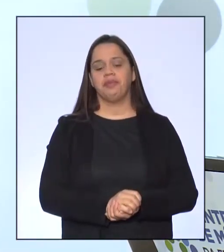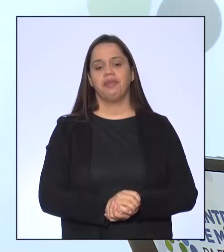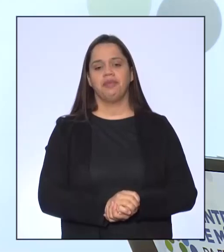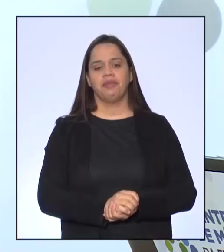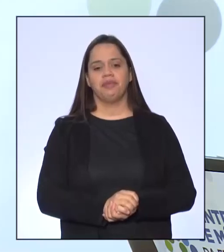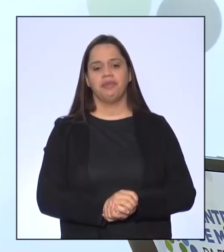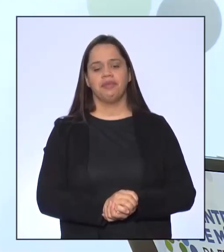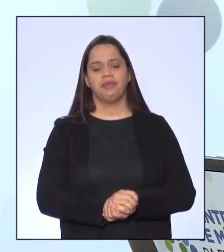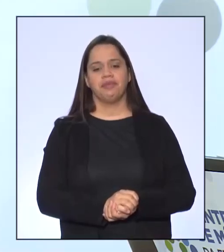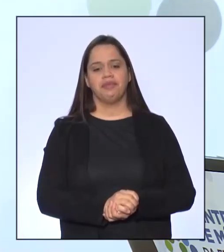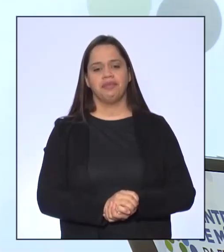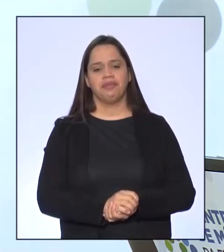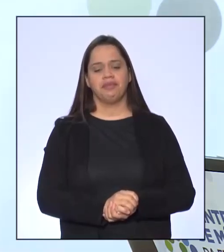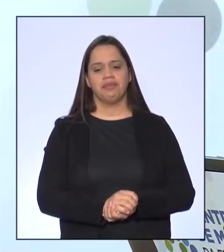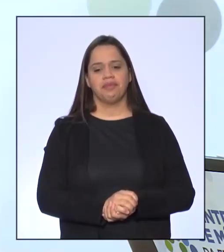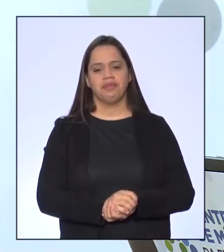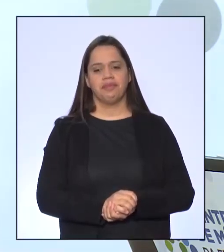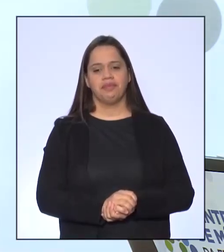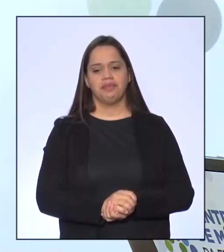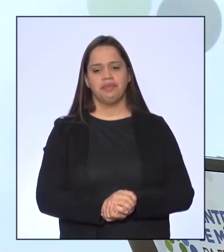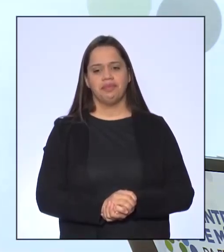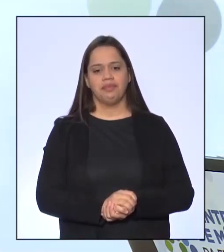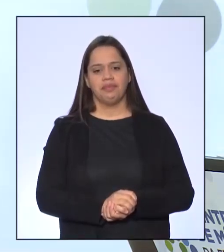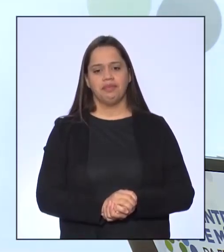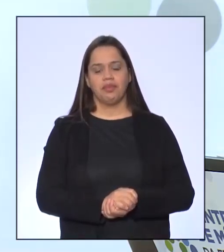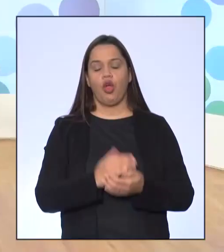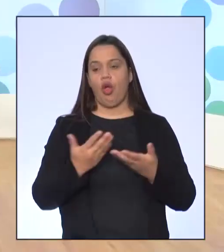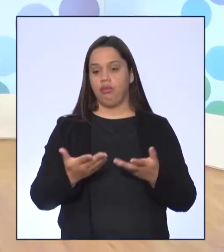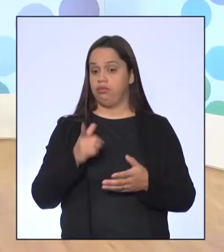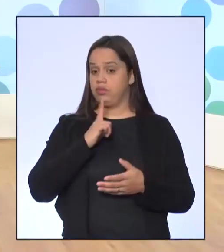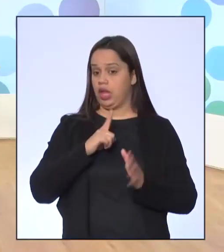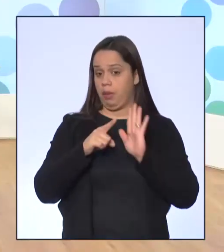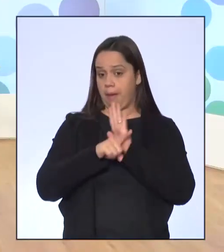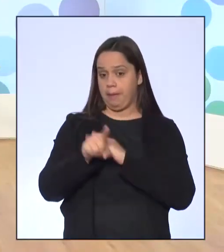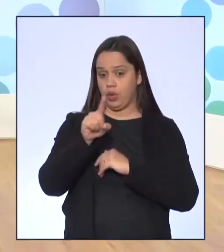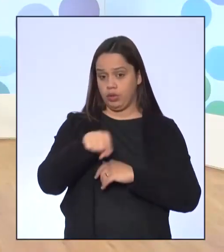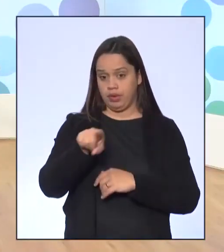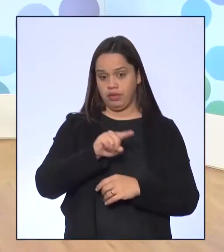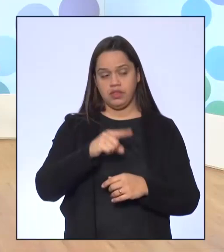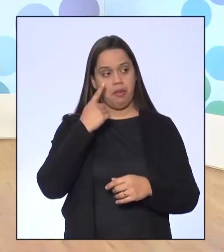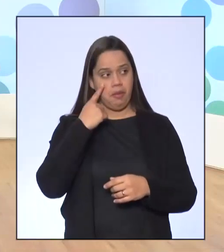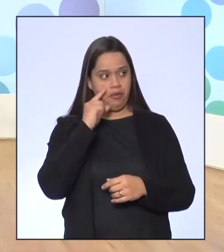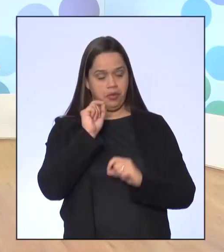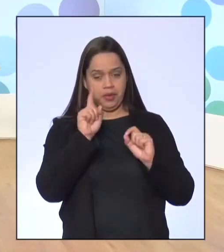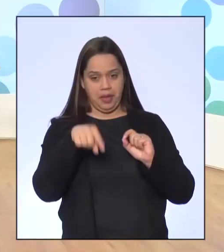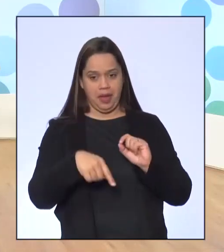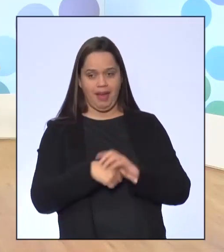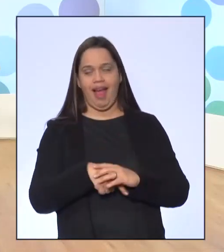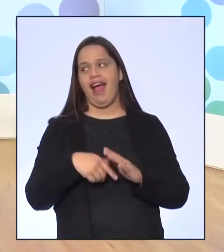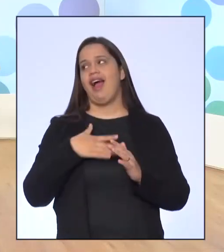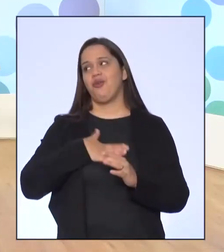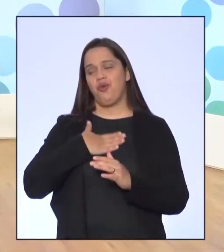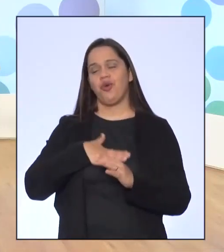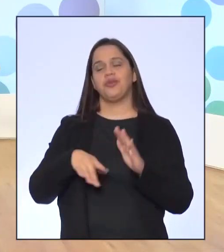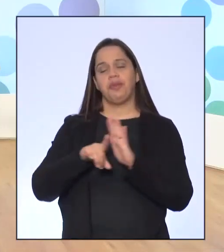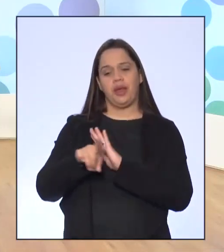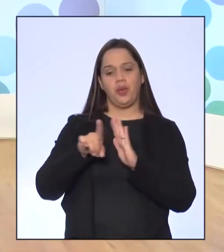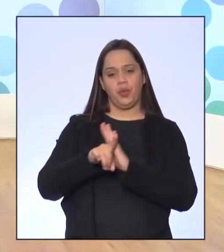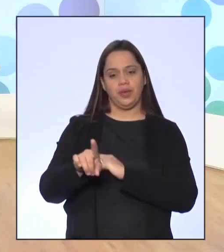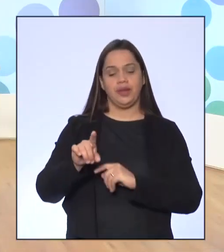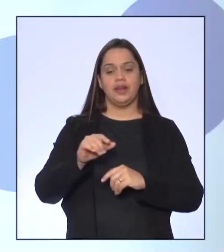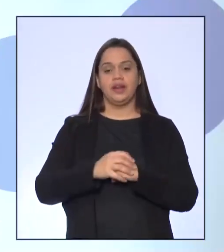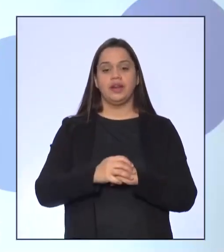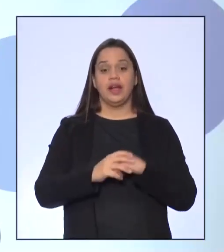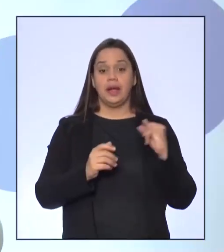tenho aqui uma pergunta. Vamos para a pergunta. Eu gosto dessas perguntas. É